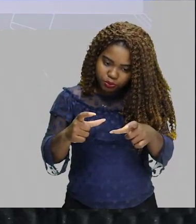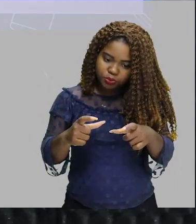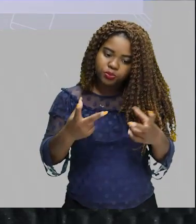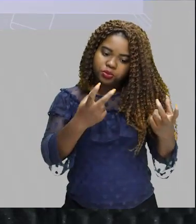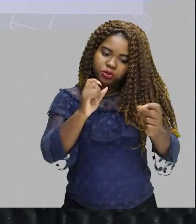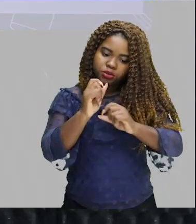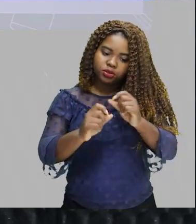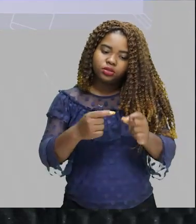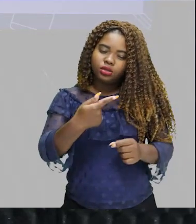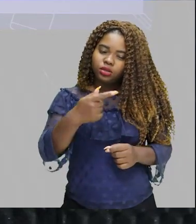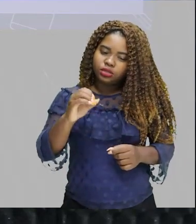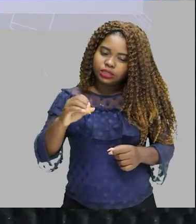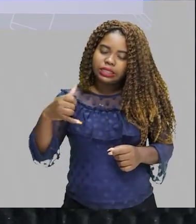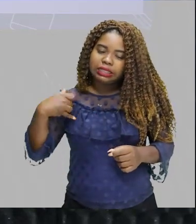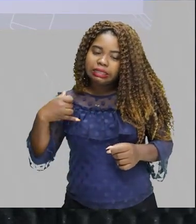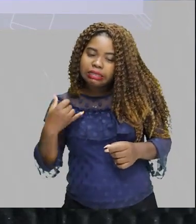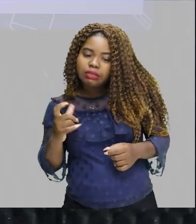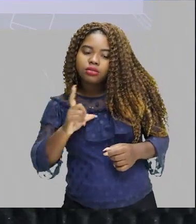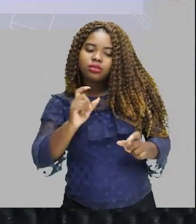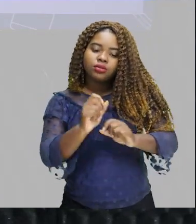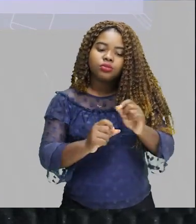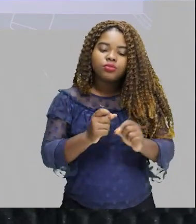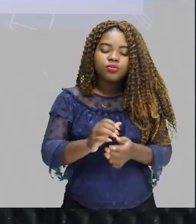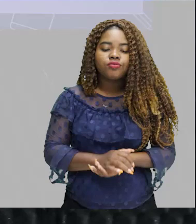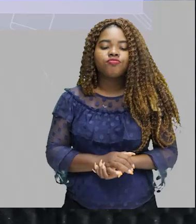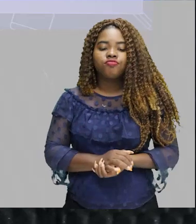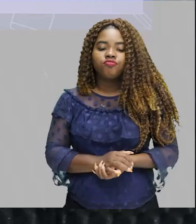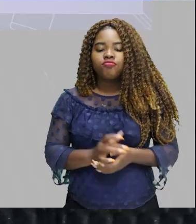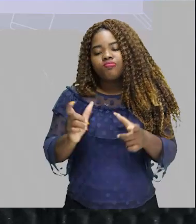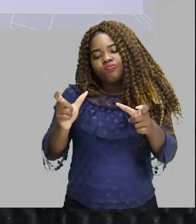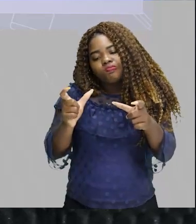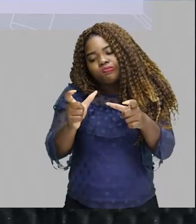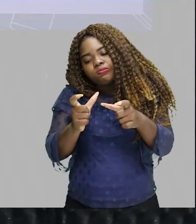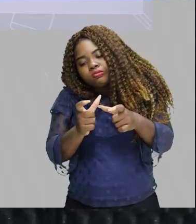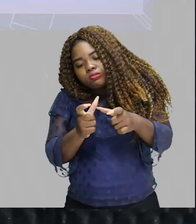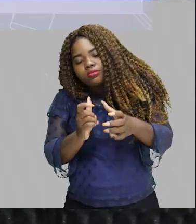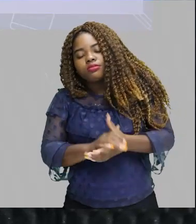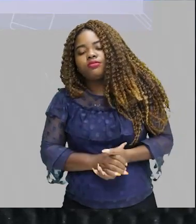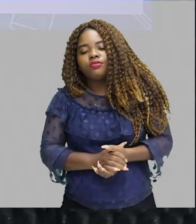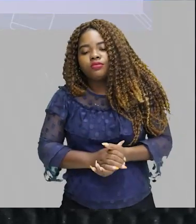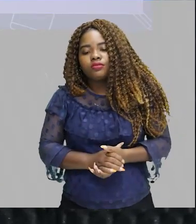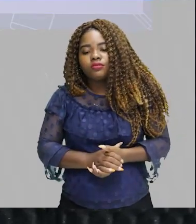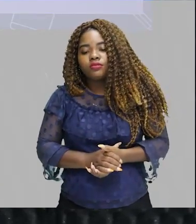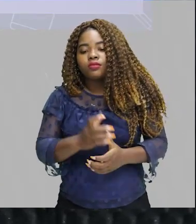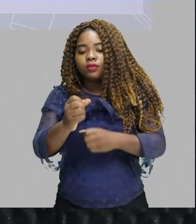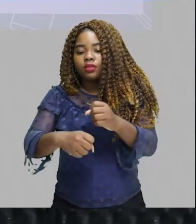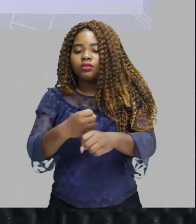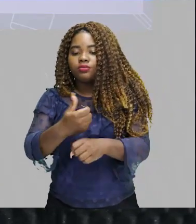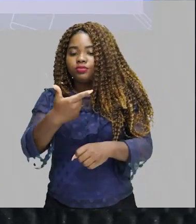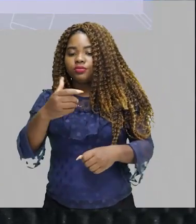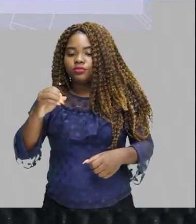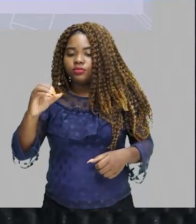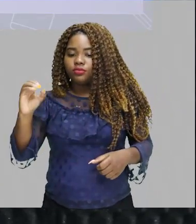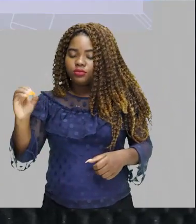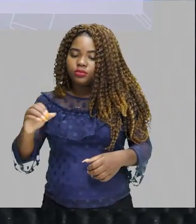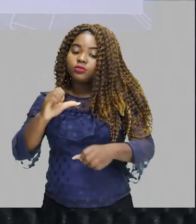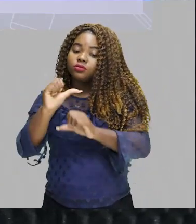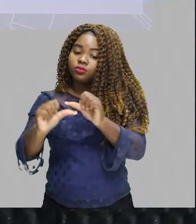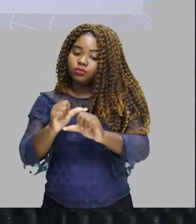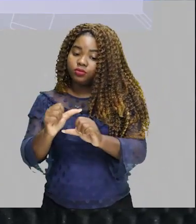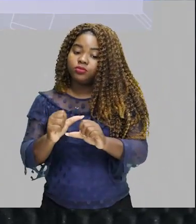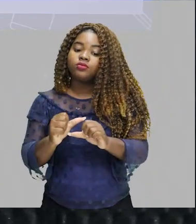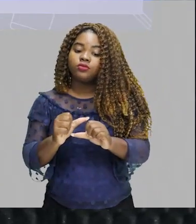já chegando em 70 anos, tu já tem ali uma menor contingente de pessoas. Olha em 2000 como ela já vai mudando. O que, que a gente vai